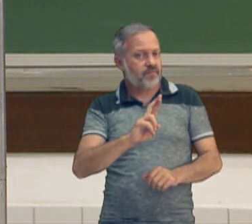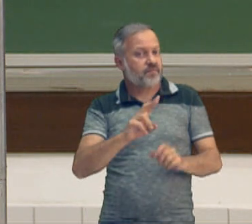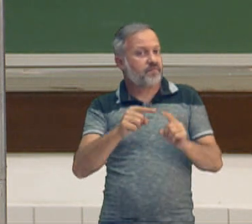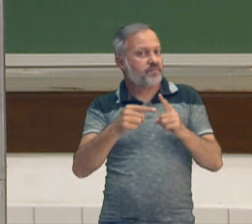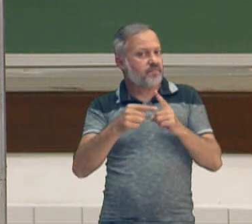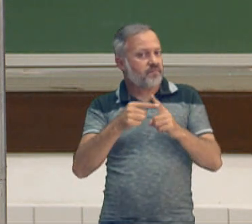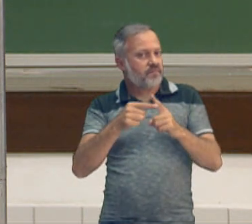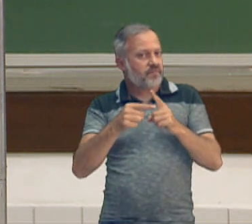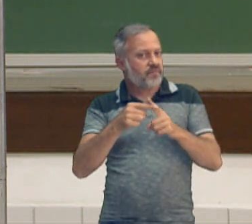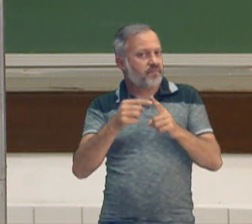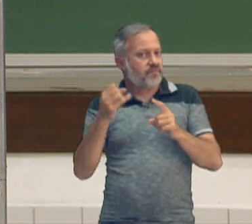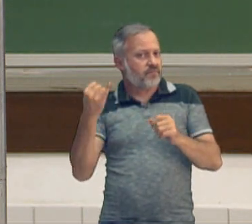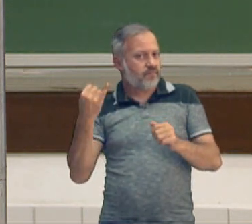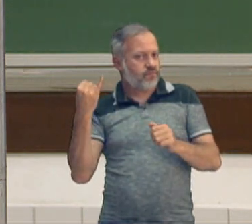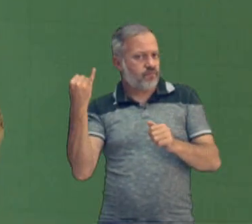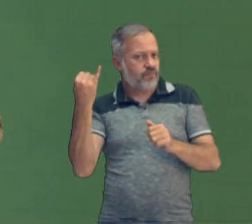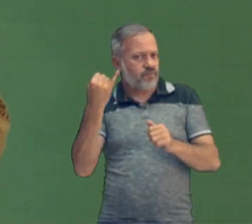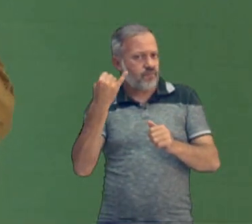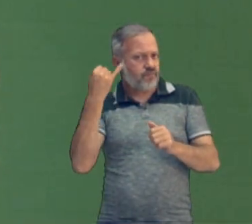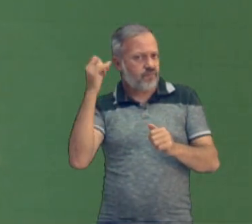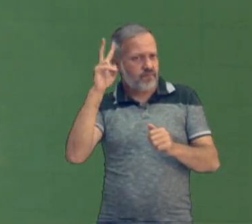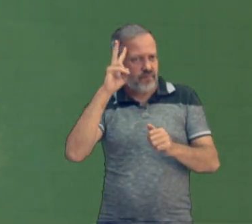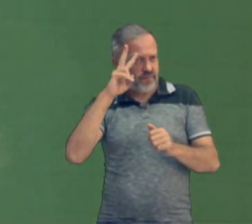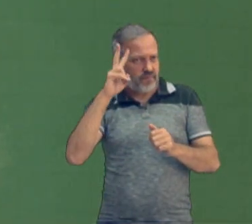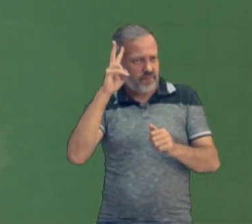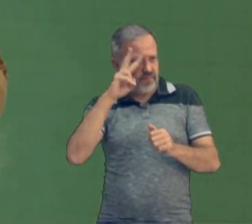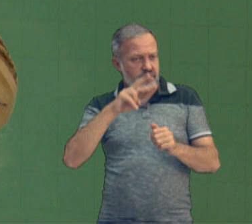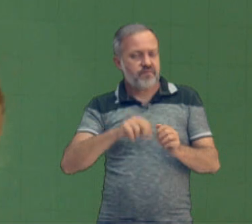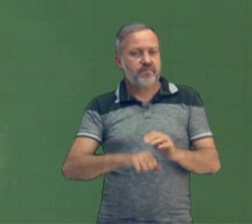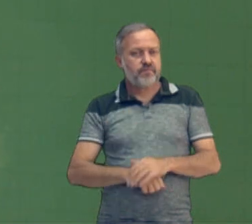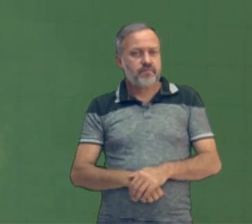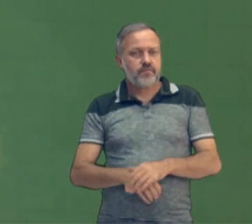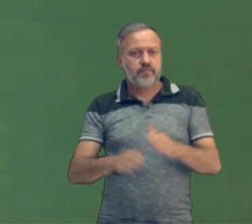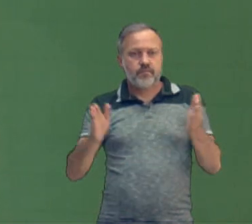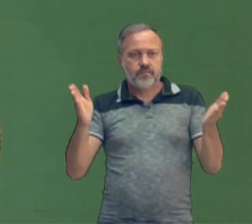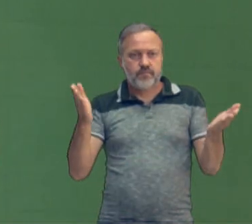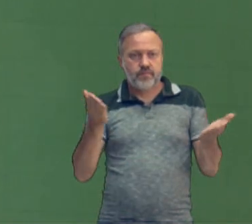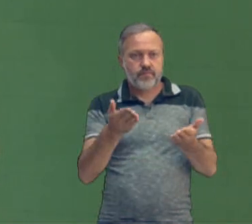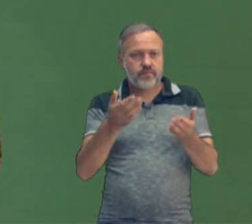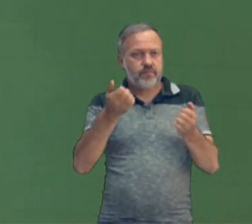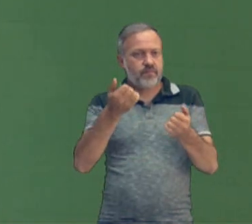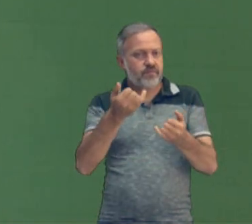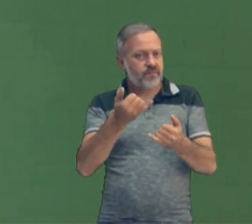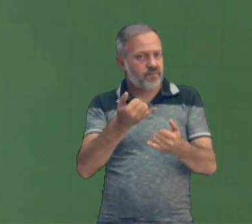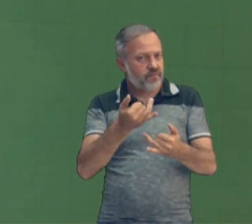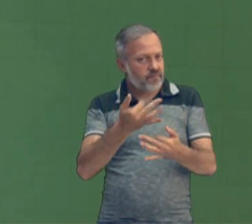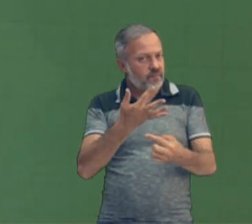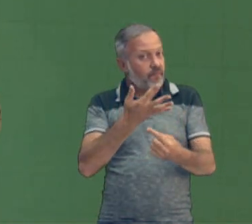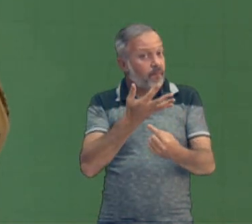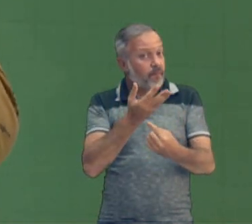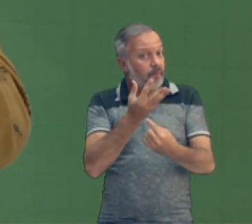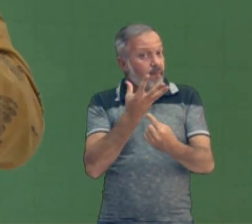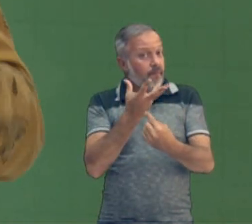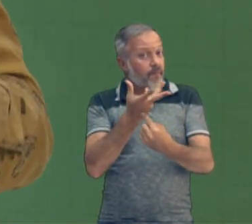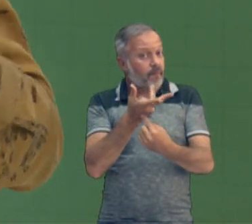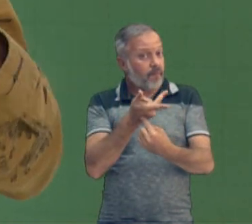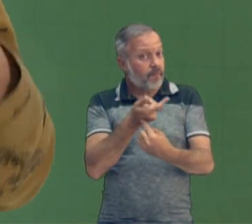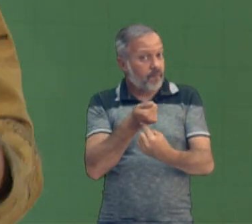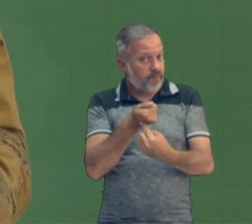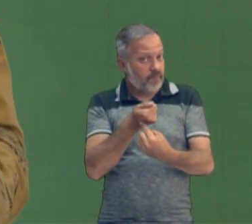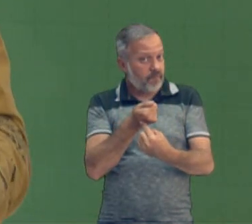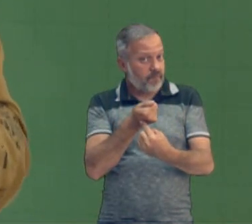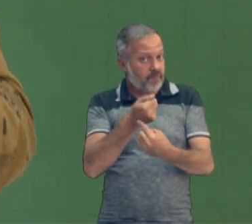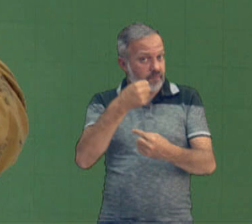tradição oral e agora vamos falar da arte sagrada representando também um tipo de